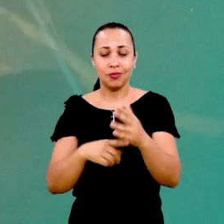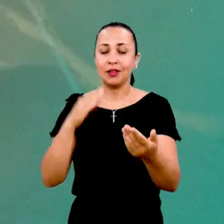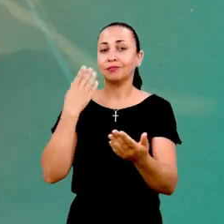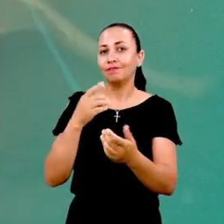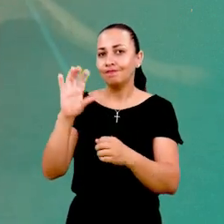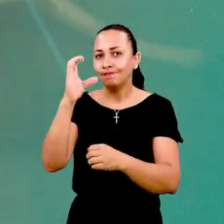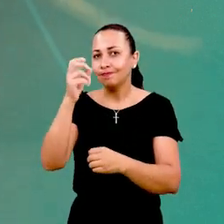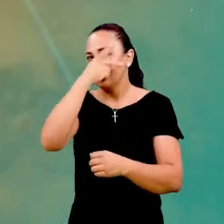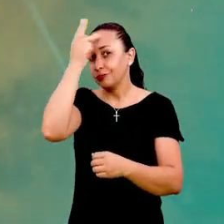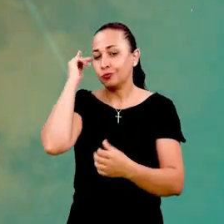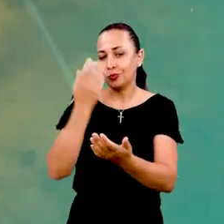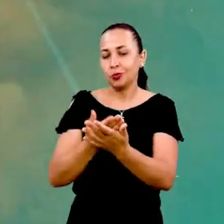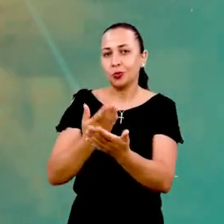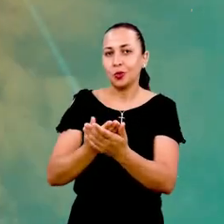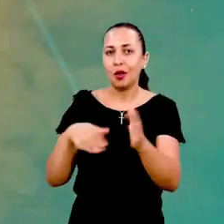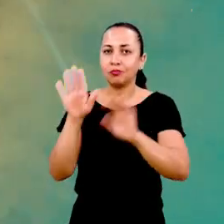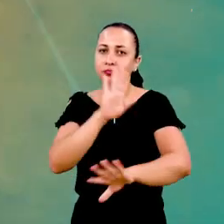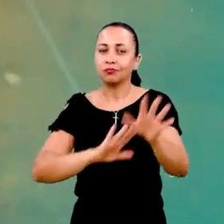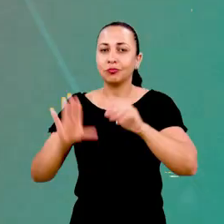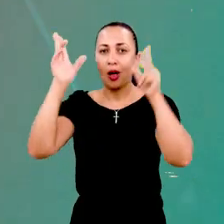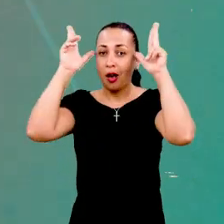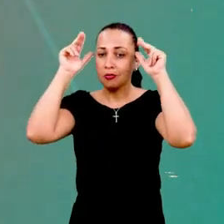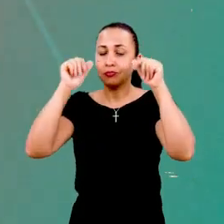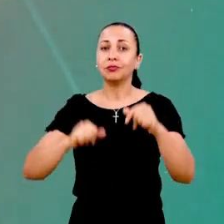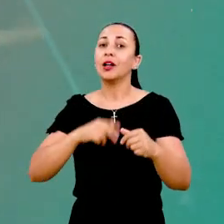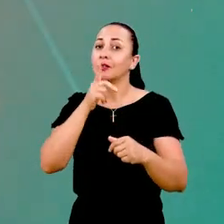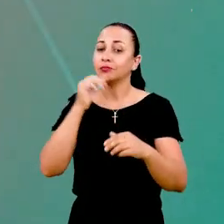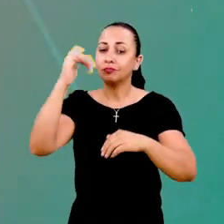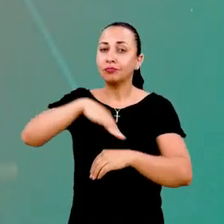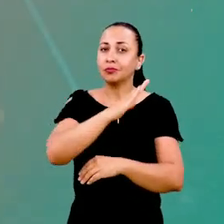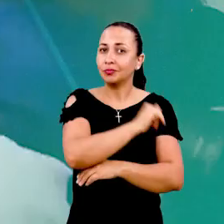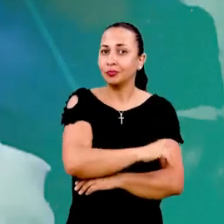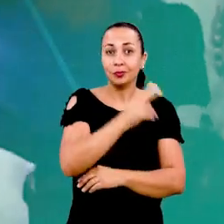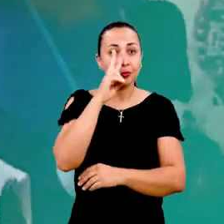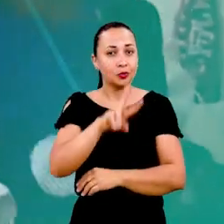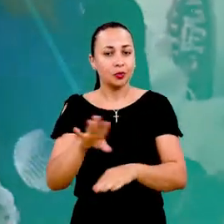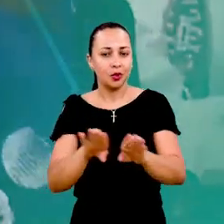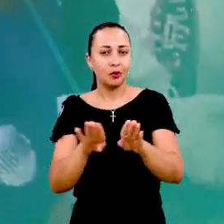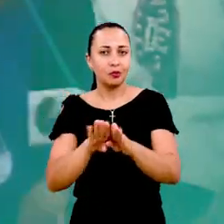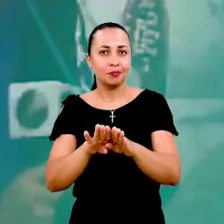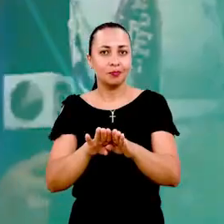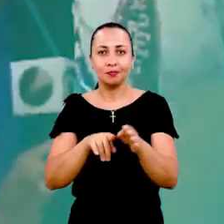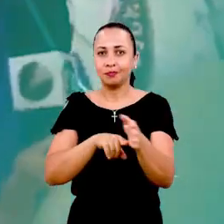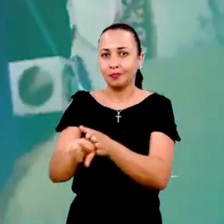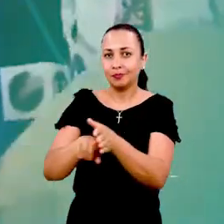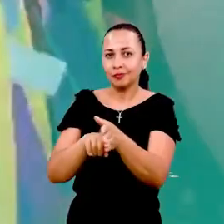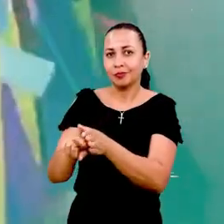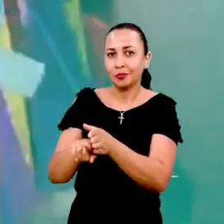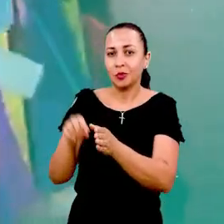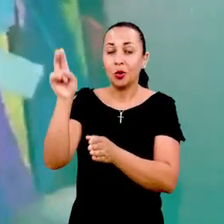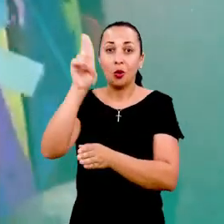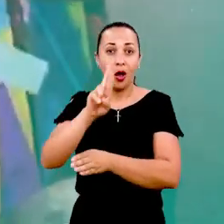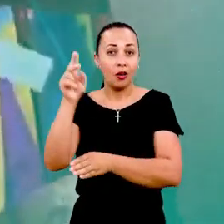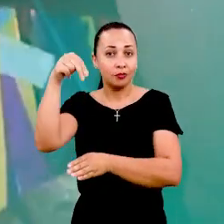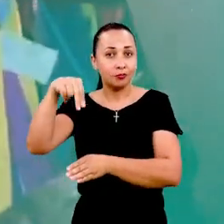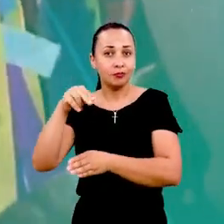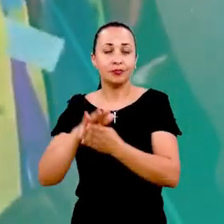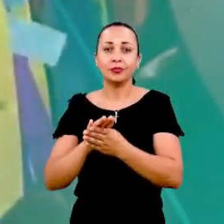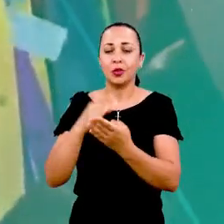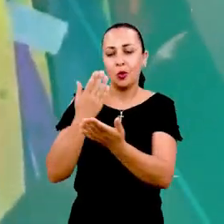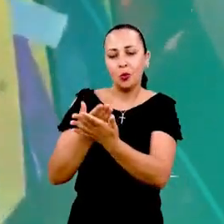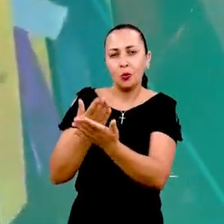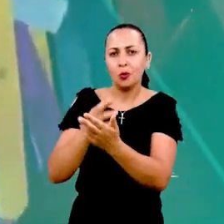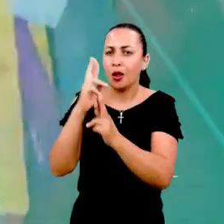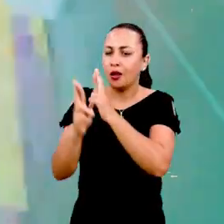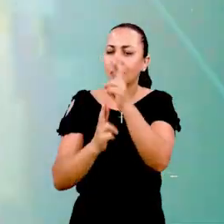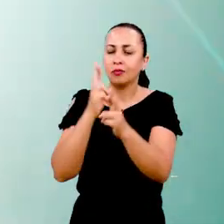Paraíba, cientistas estudam ações de preservação do cavalo marinho. Veja também, pesquisadores da Universidade Federal do